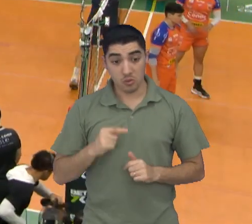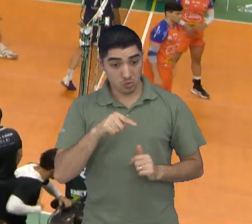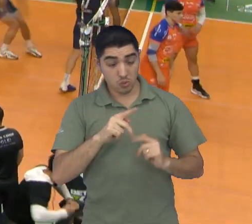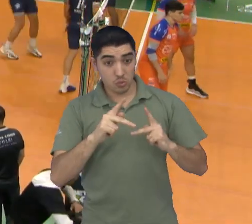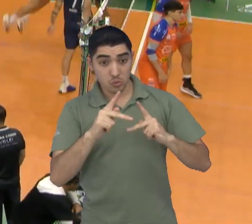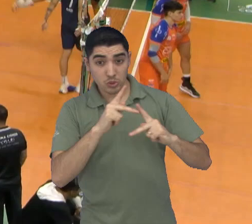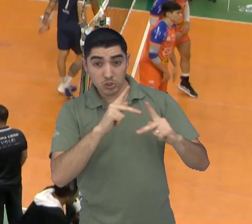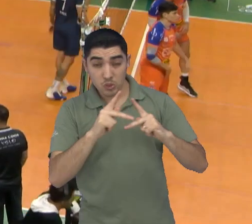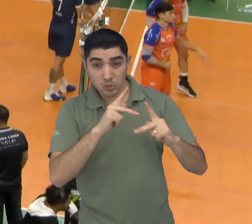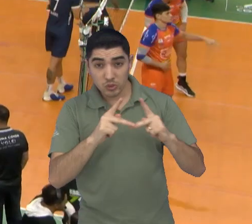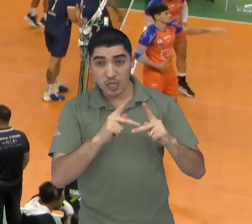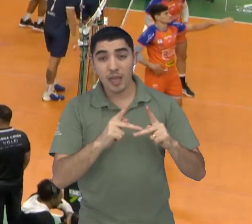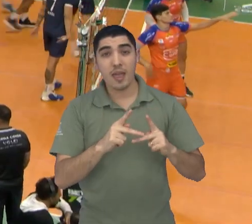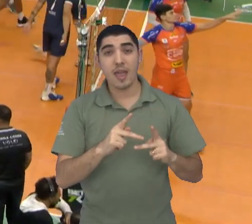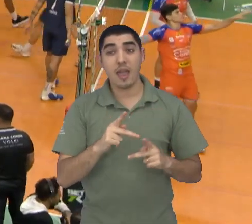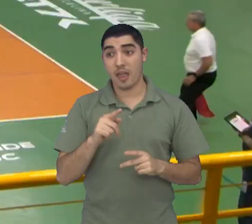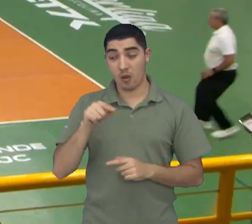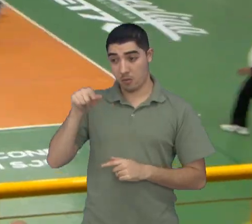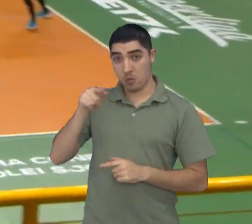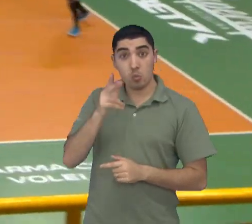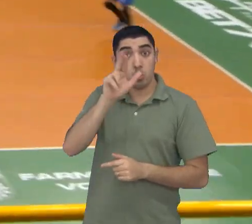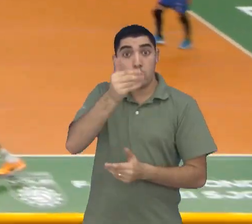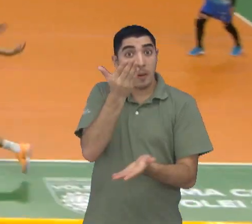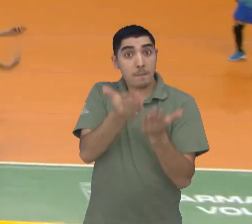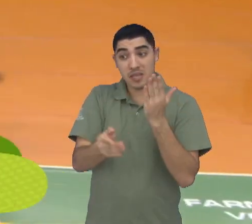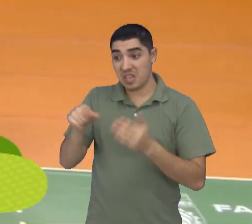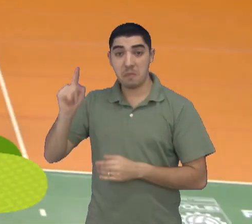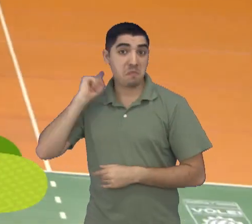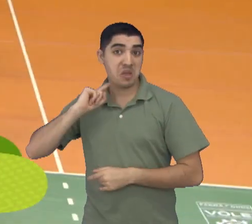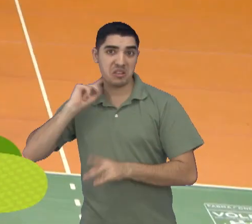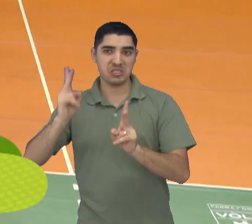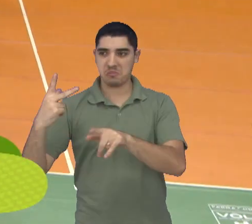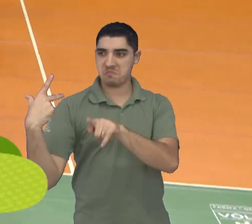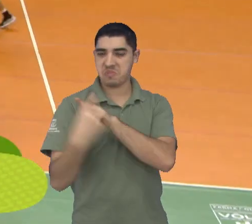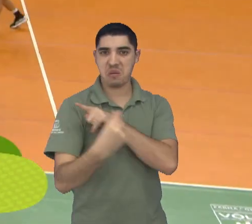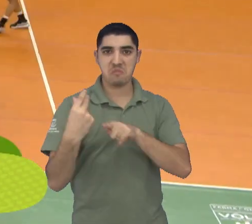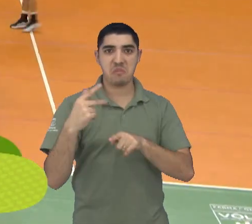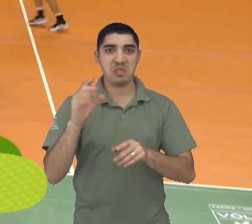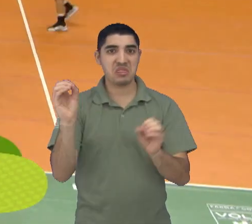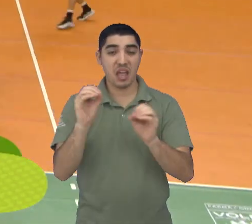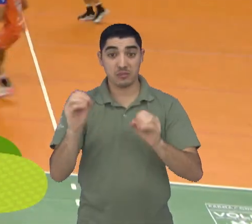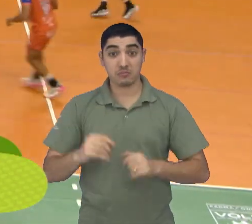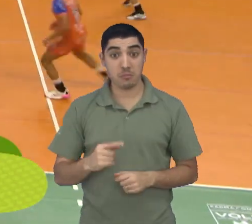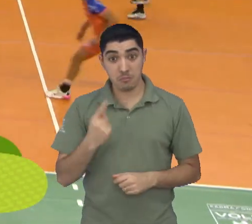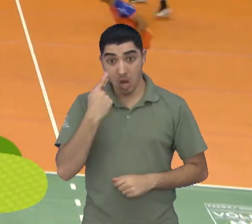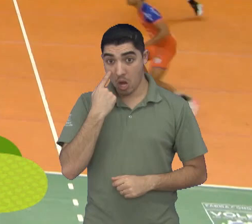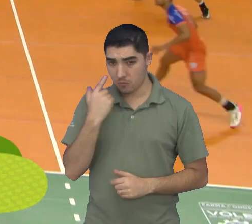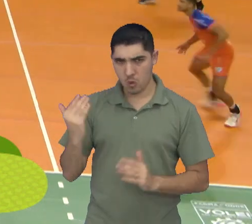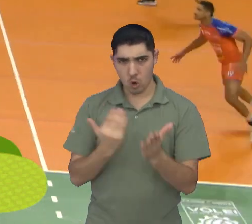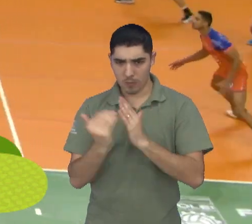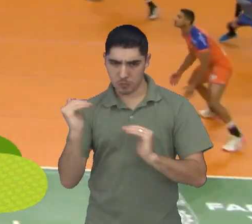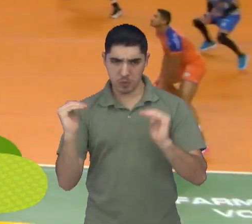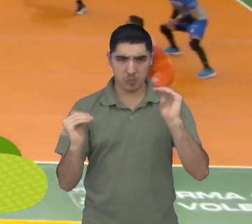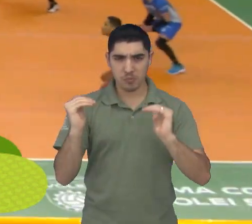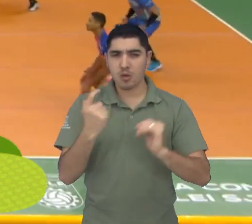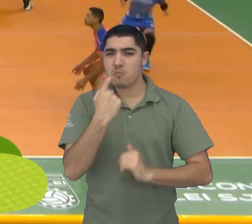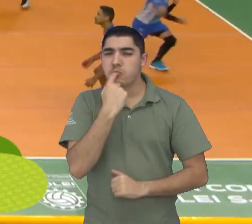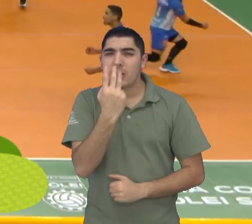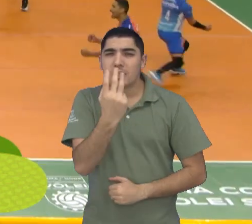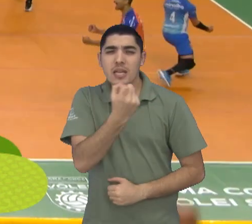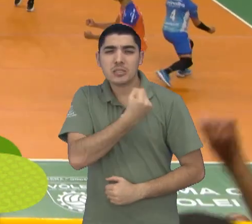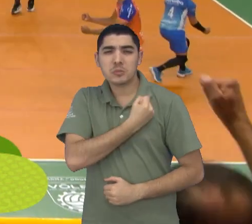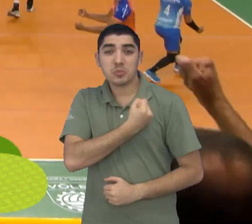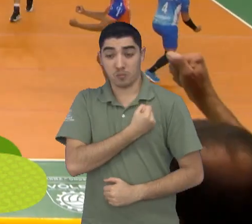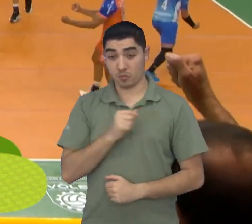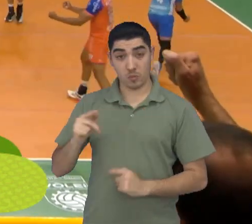conseguiram derrotar os Gigantes do Vale. No primeiro set, a igualdade durou somente nos 3 primeiros pontos. O